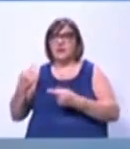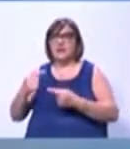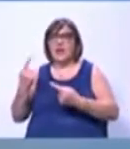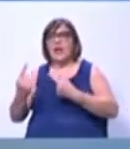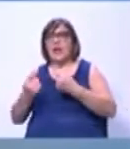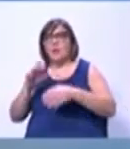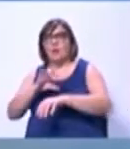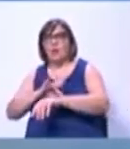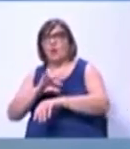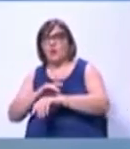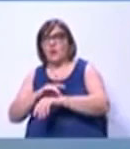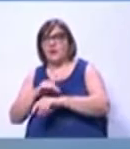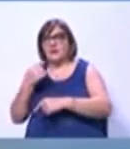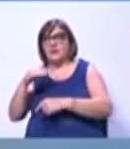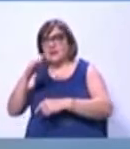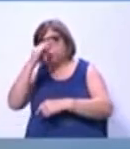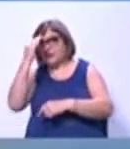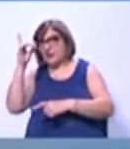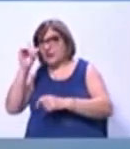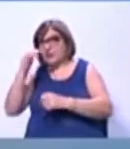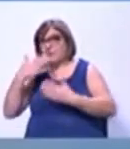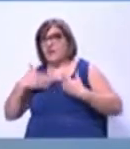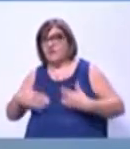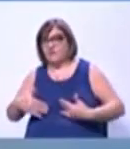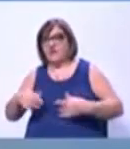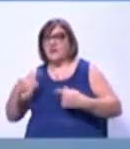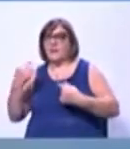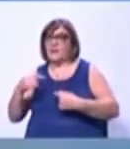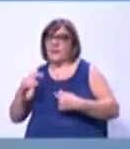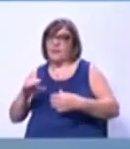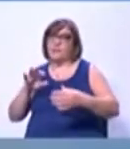algumas patologias mentais e físicas